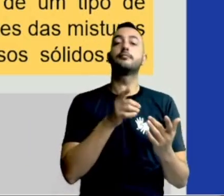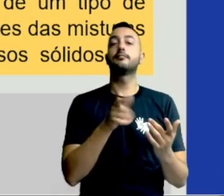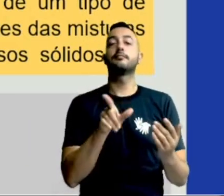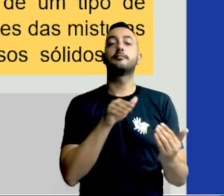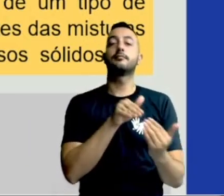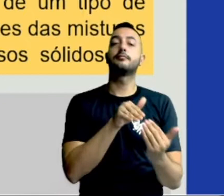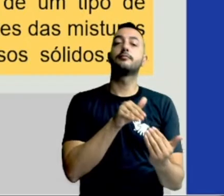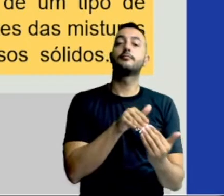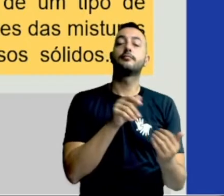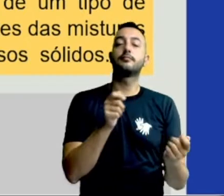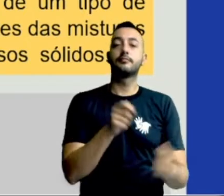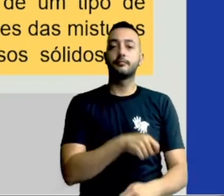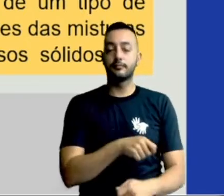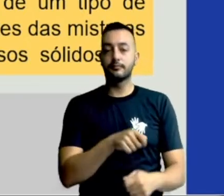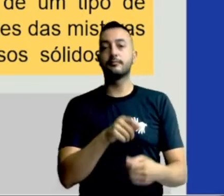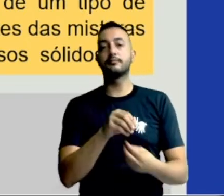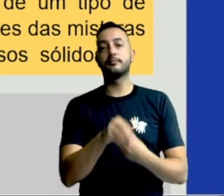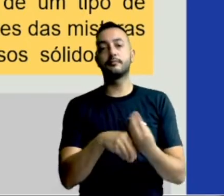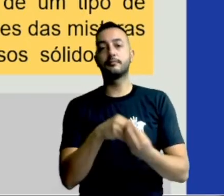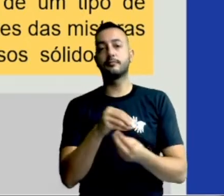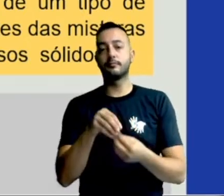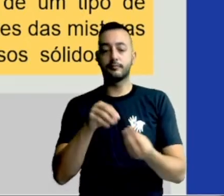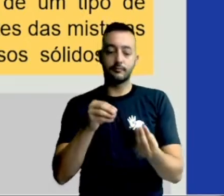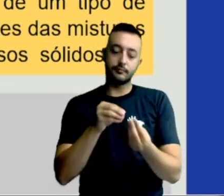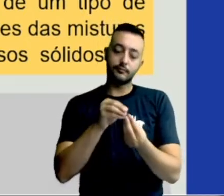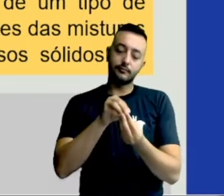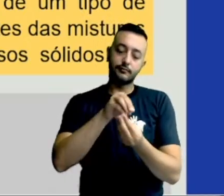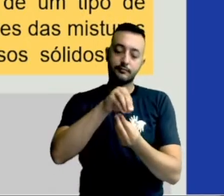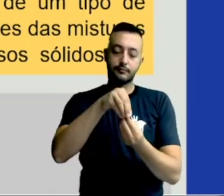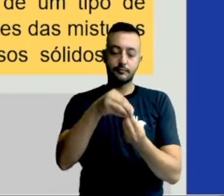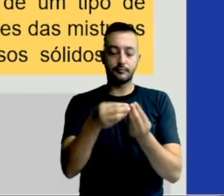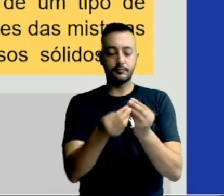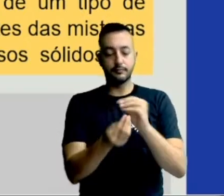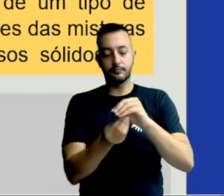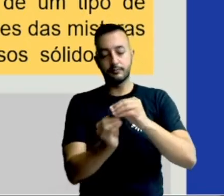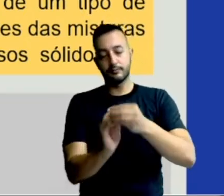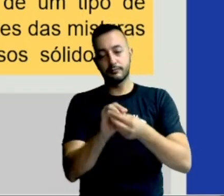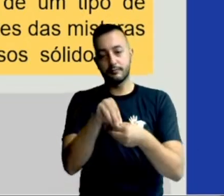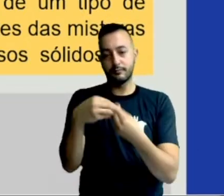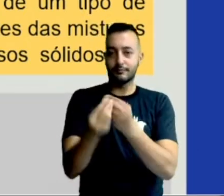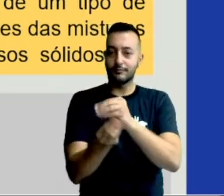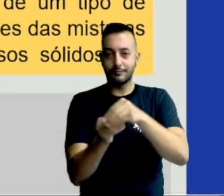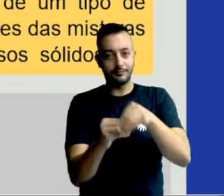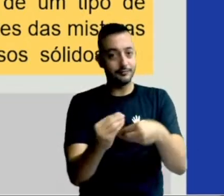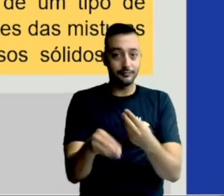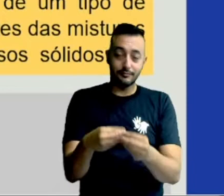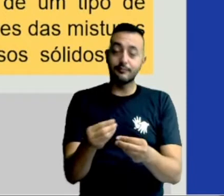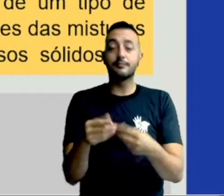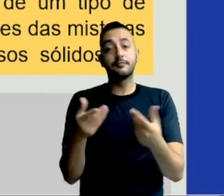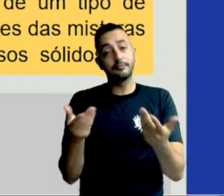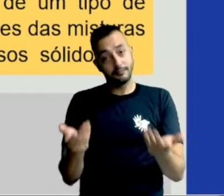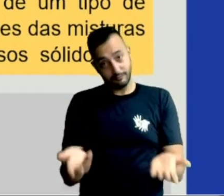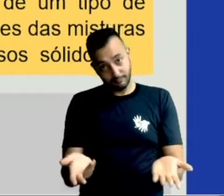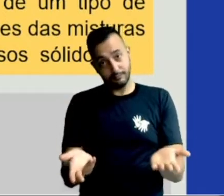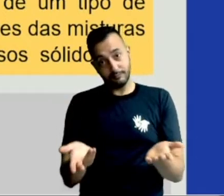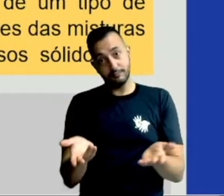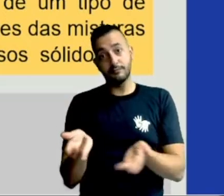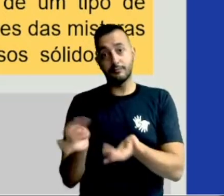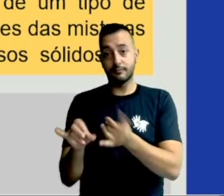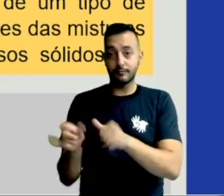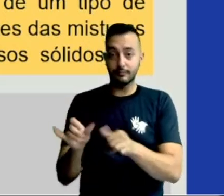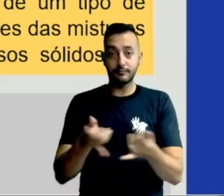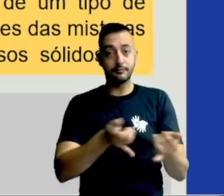outro, teremos a formação de uma mistura. A mistura é simplesmente a união de 2 ou mais